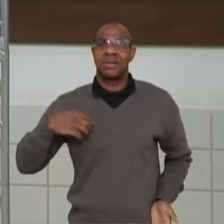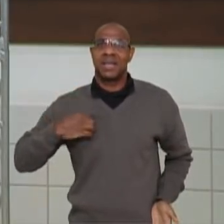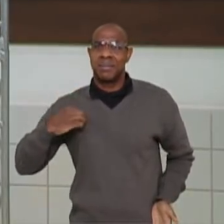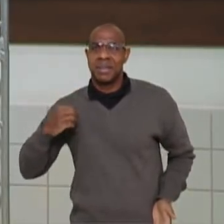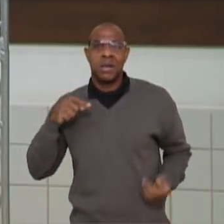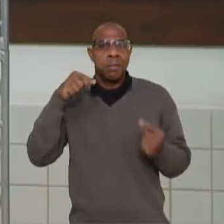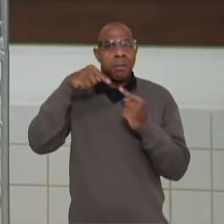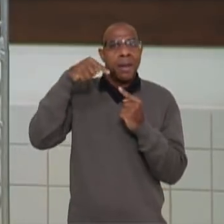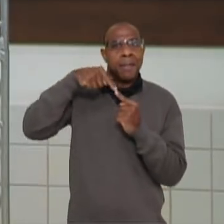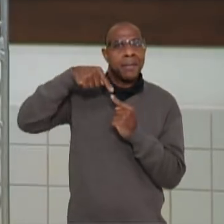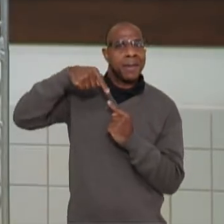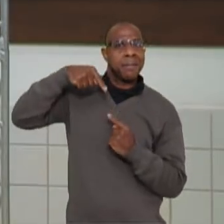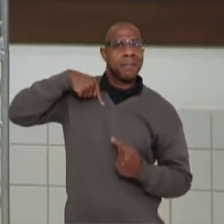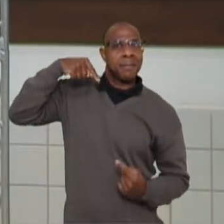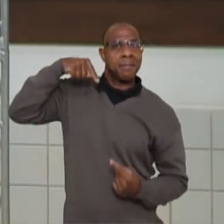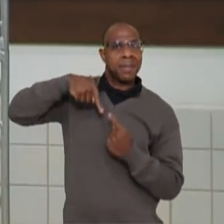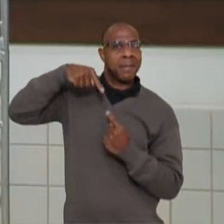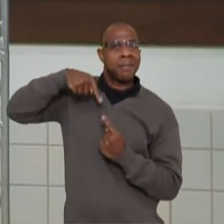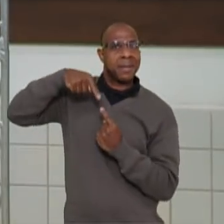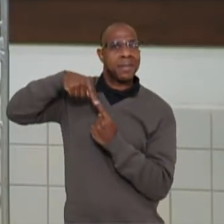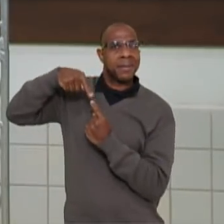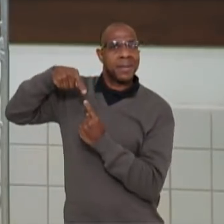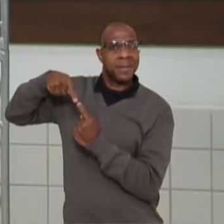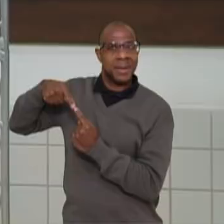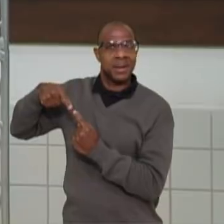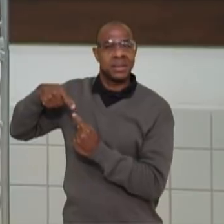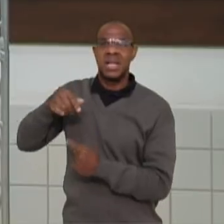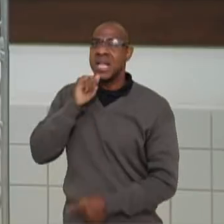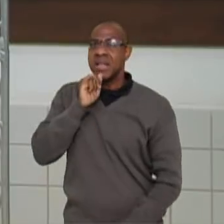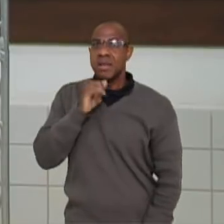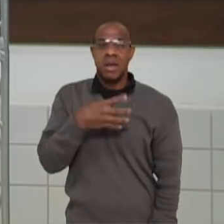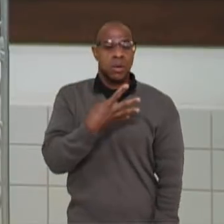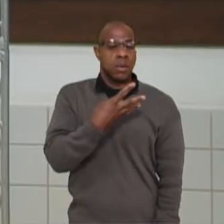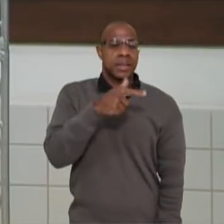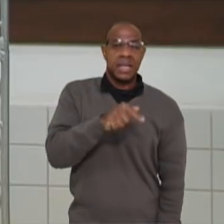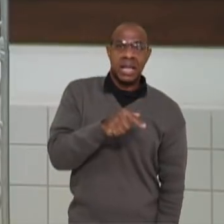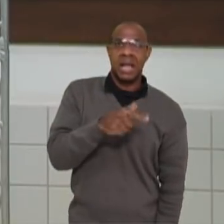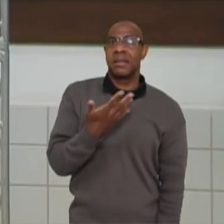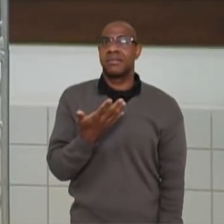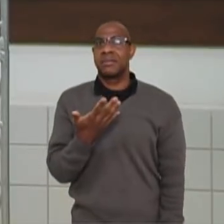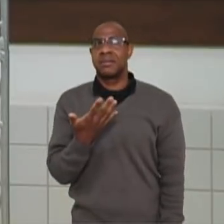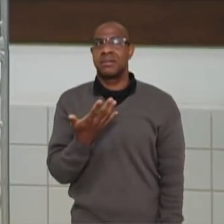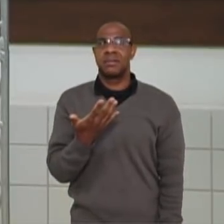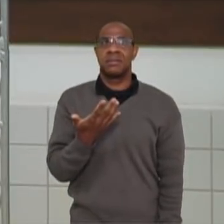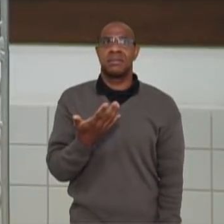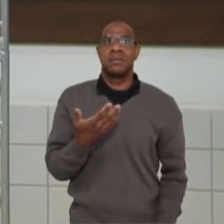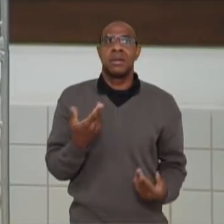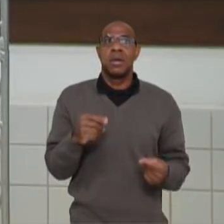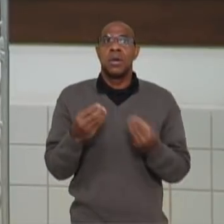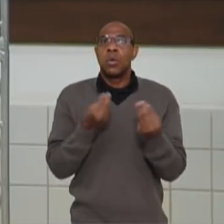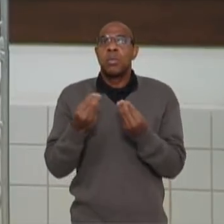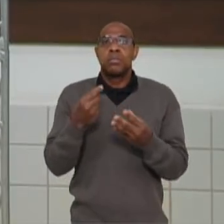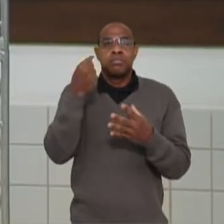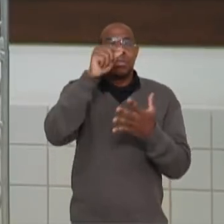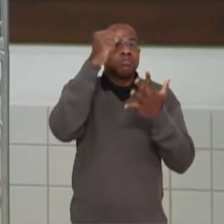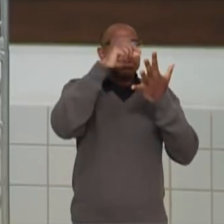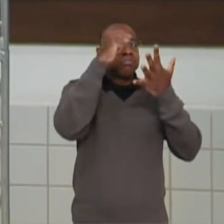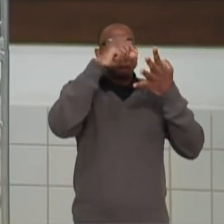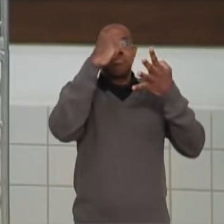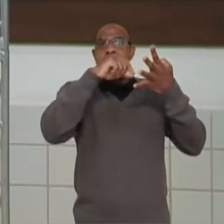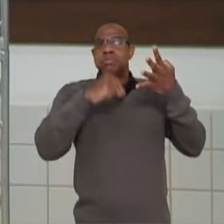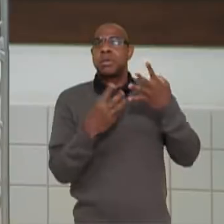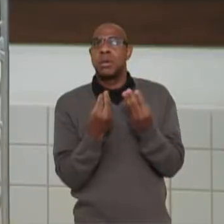camisetas e 42 calças para combinar, todas elas de cores diferentes, como é que eu ia fazer para listar todos os elementos do